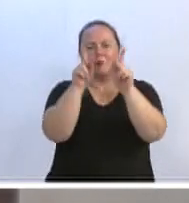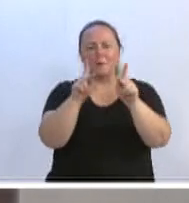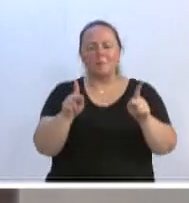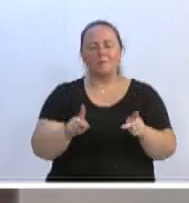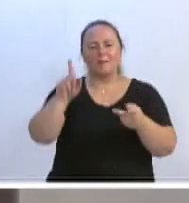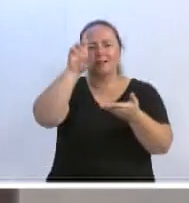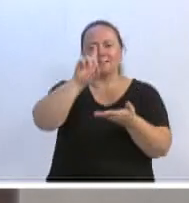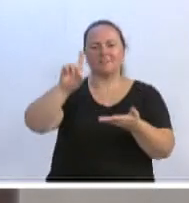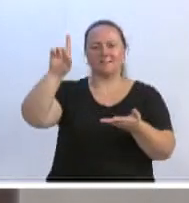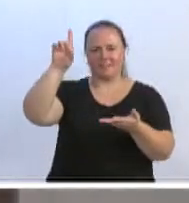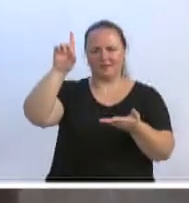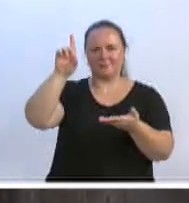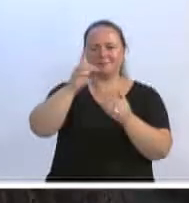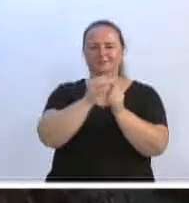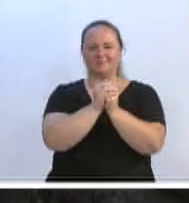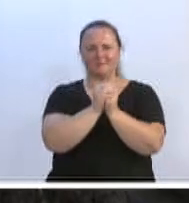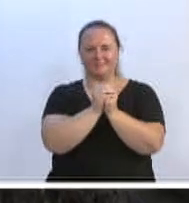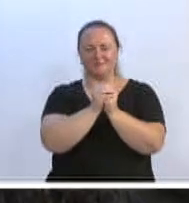Cristo.